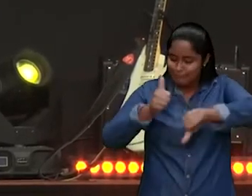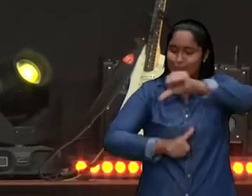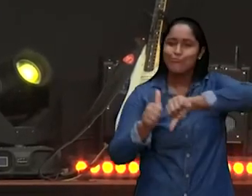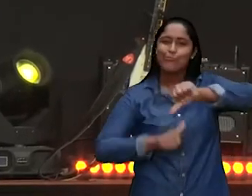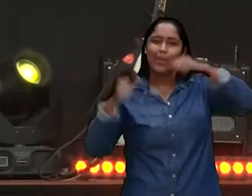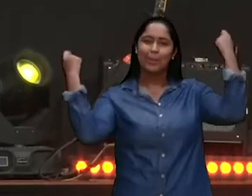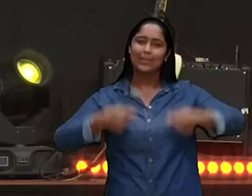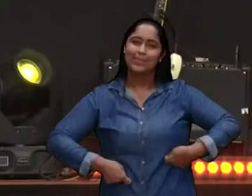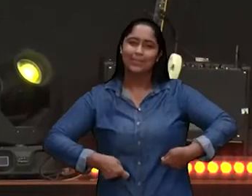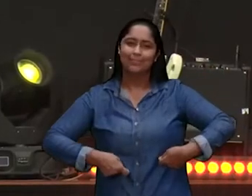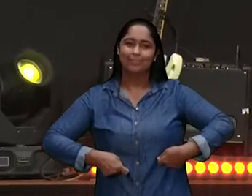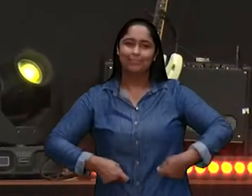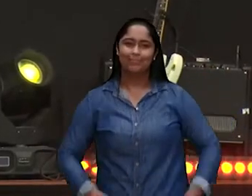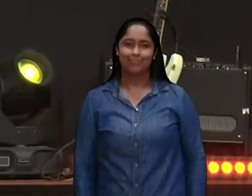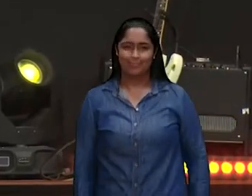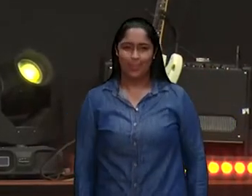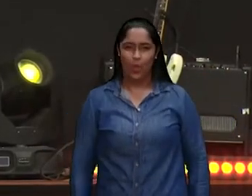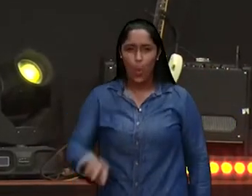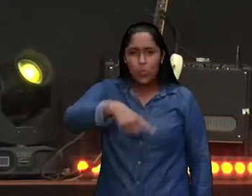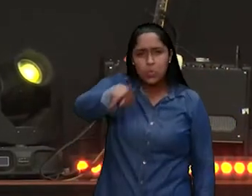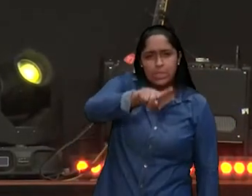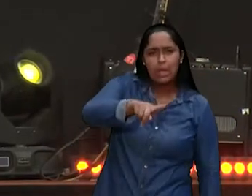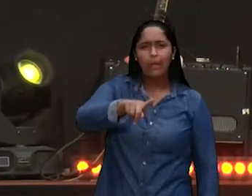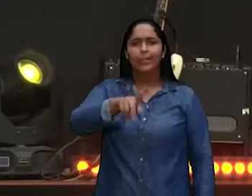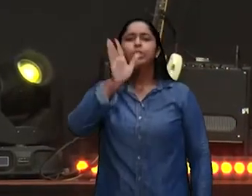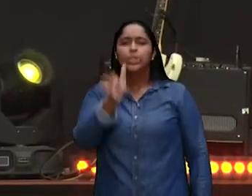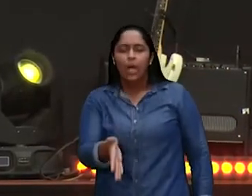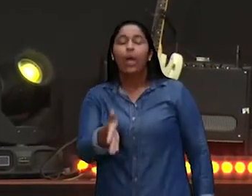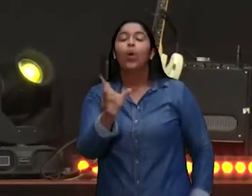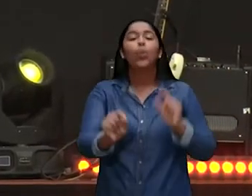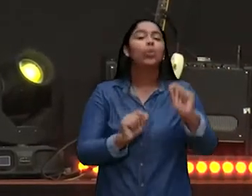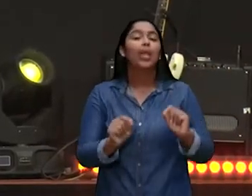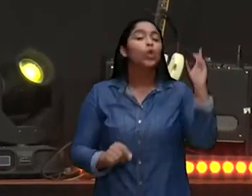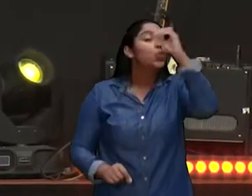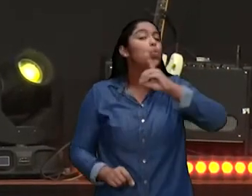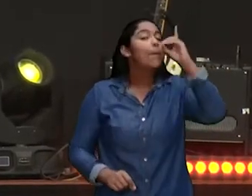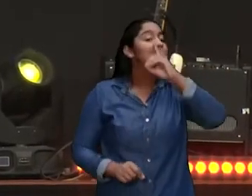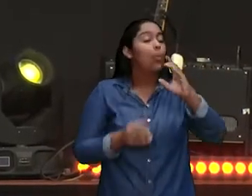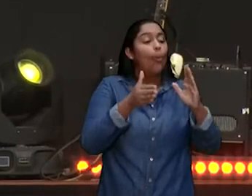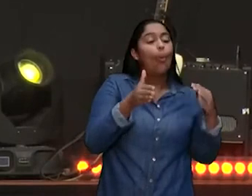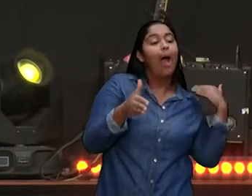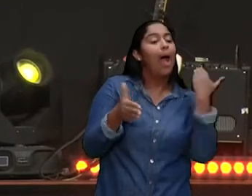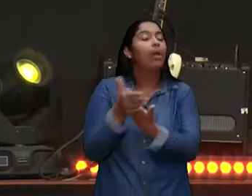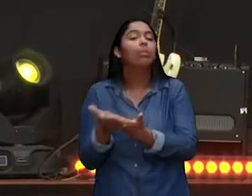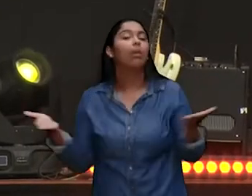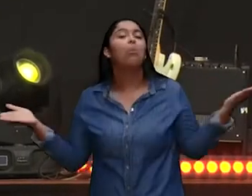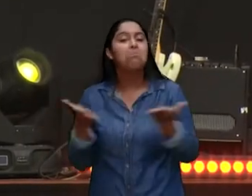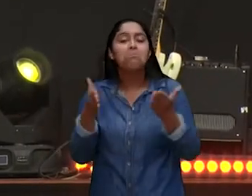e quantas frases que você já pronunciou o de domingo para cá quem abençoaram ninguém